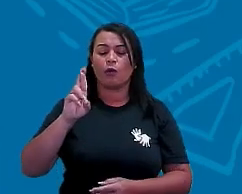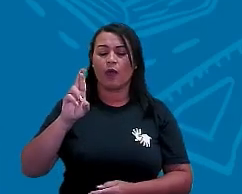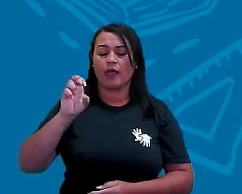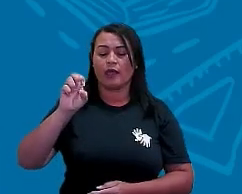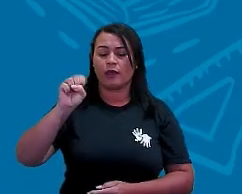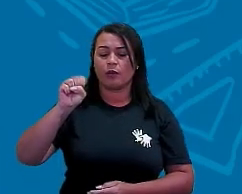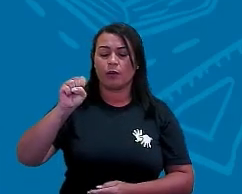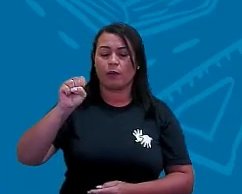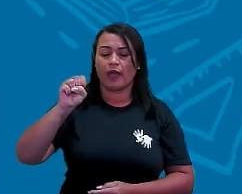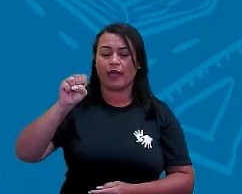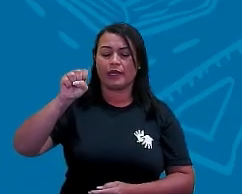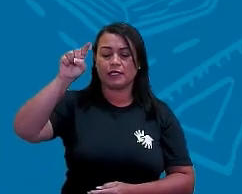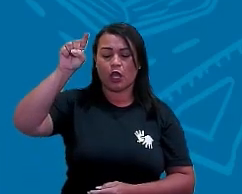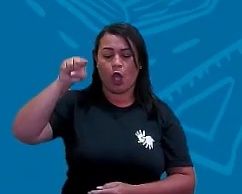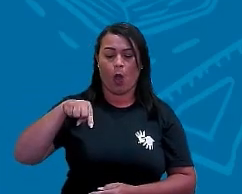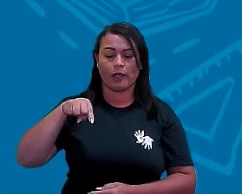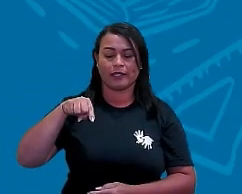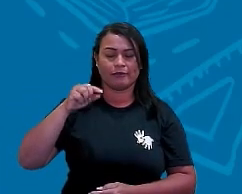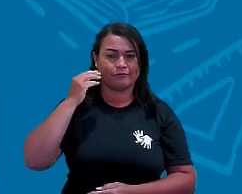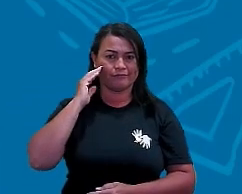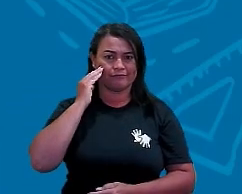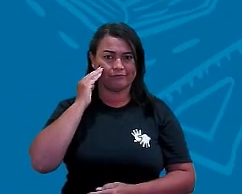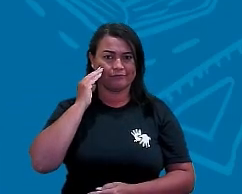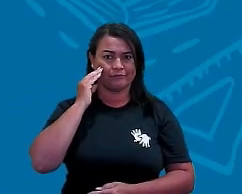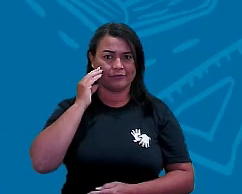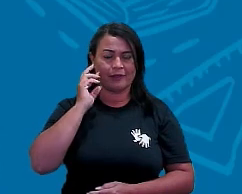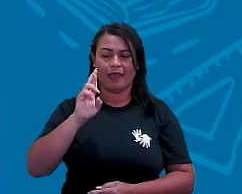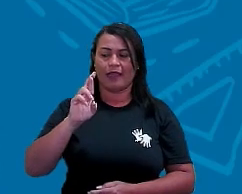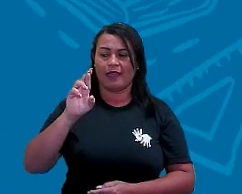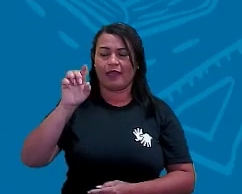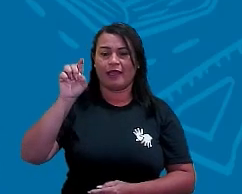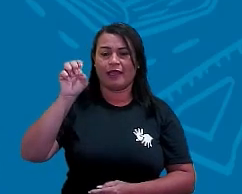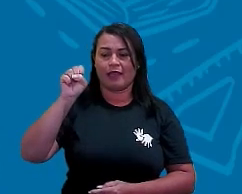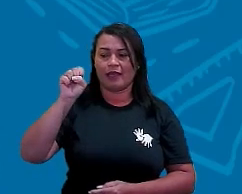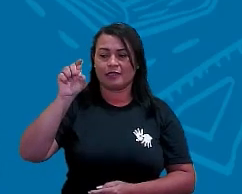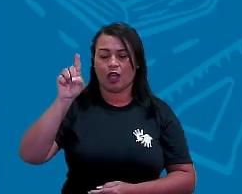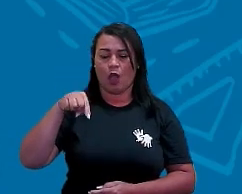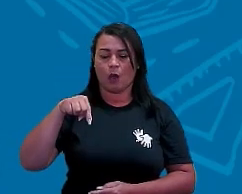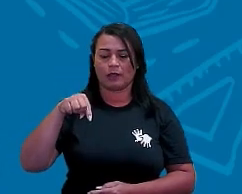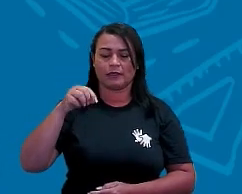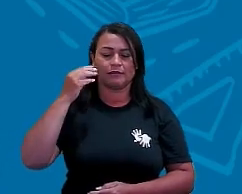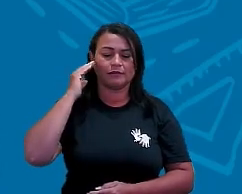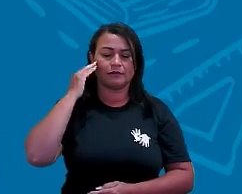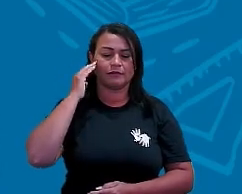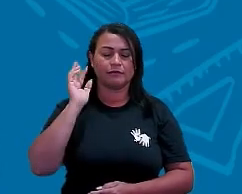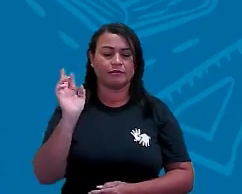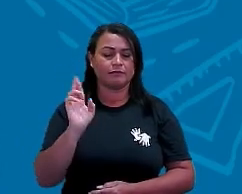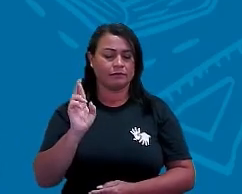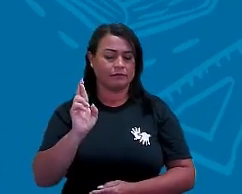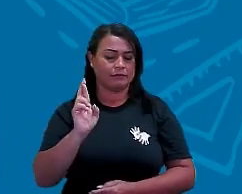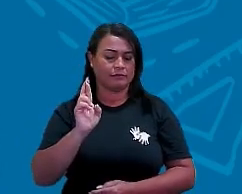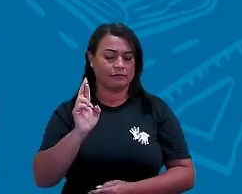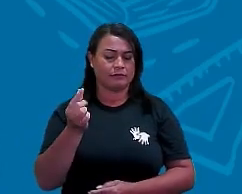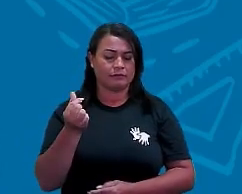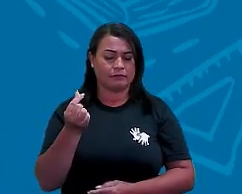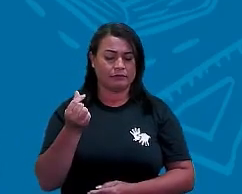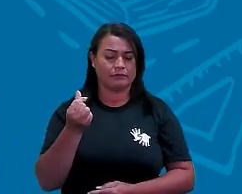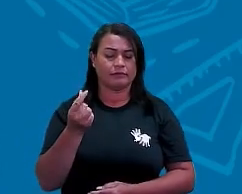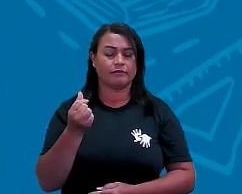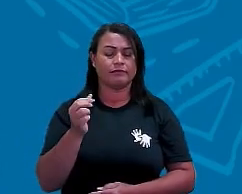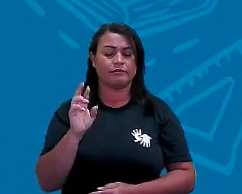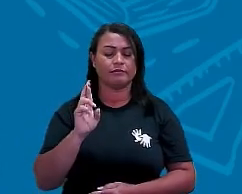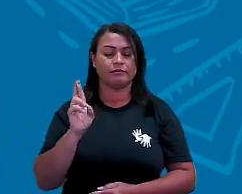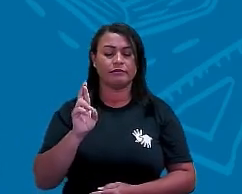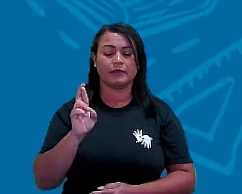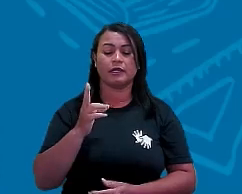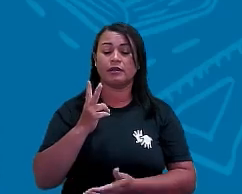com S e o S cortadinho, tá certo? Que a gente chama de S cortadinho, tá bom? Então, esse é o símbolo do dinheirinho, tá?